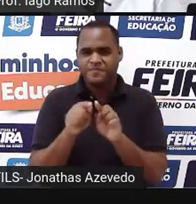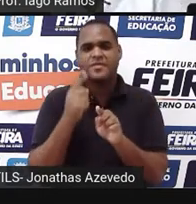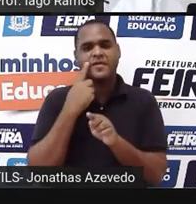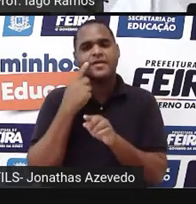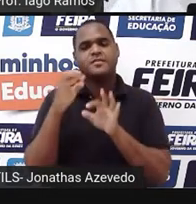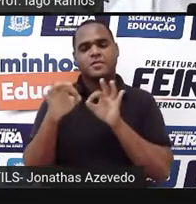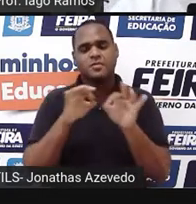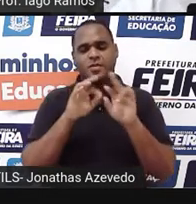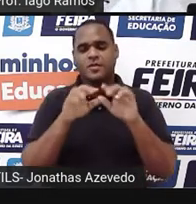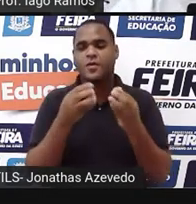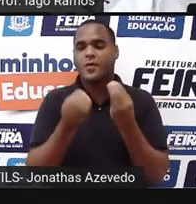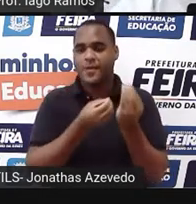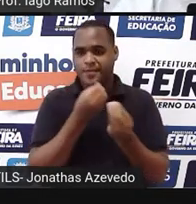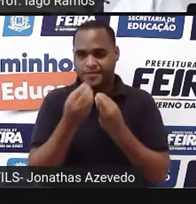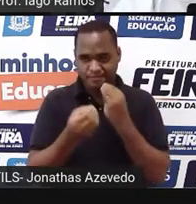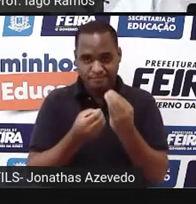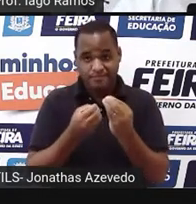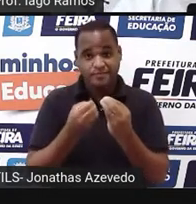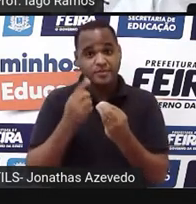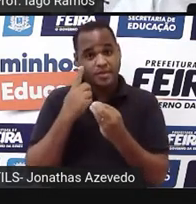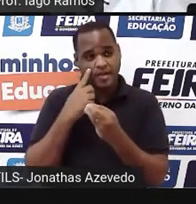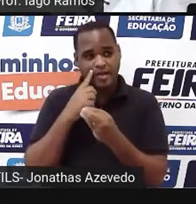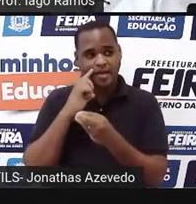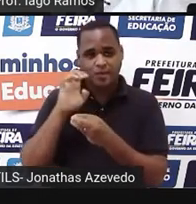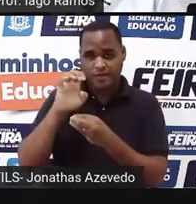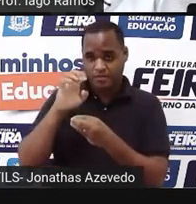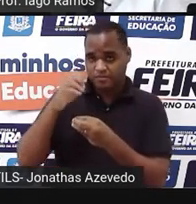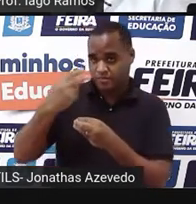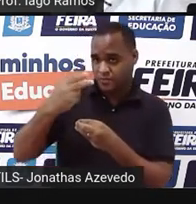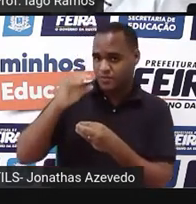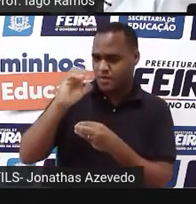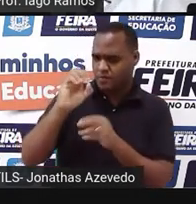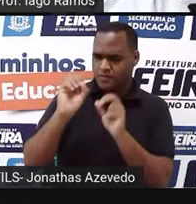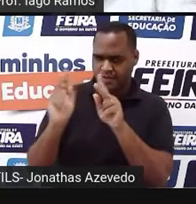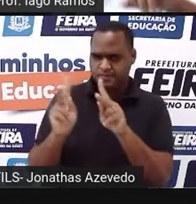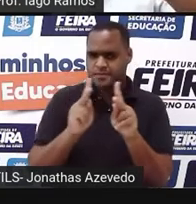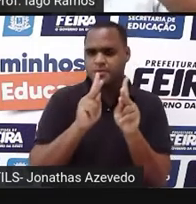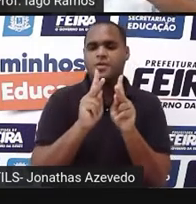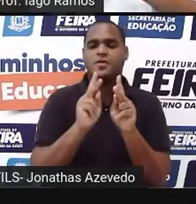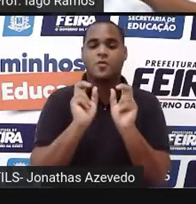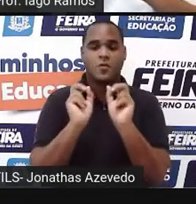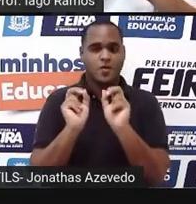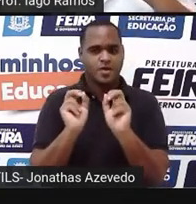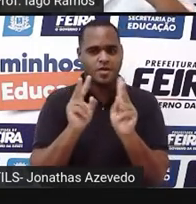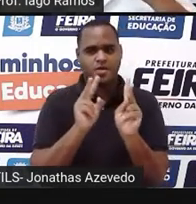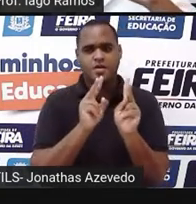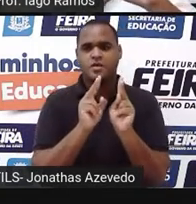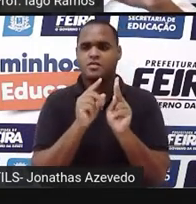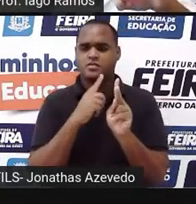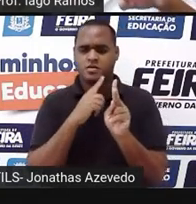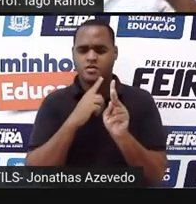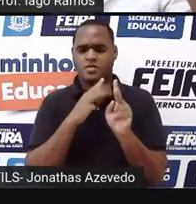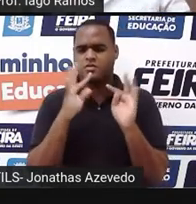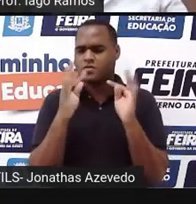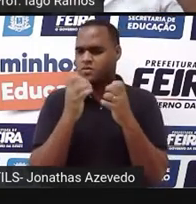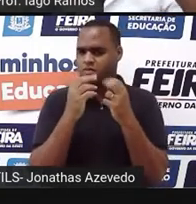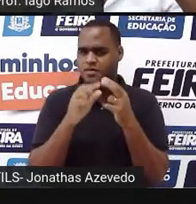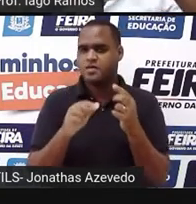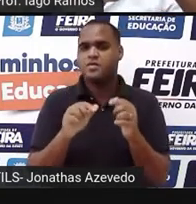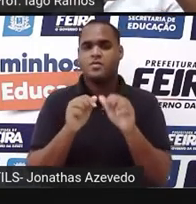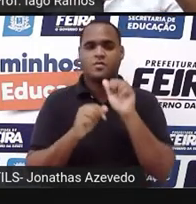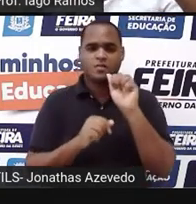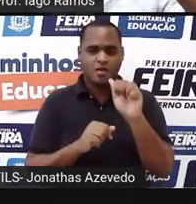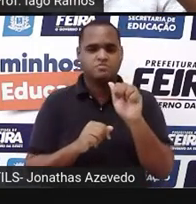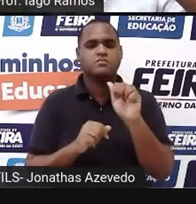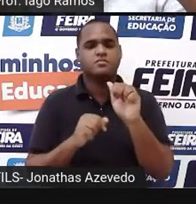resolver equações do segundo grau completas, que são aquelas que têm todos os coeficientes. O A, que